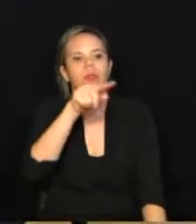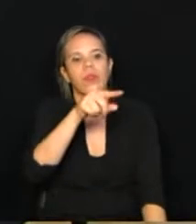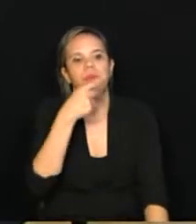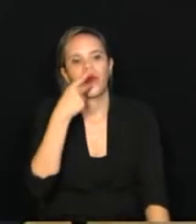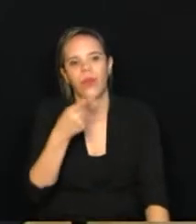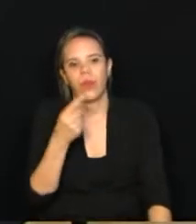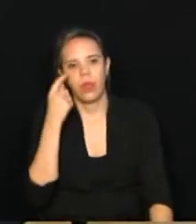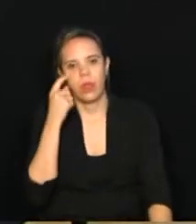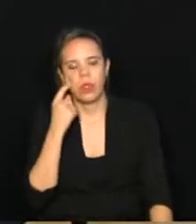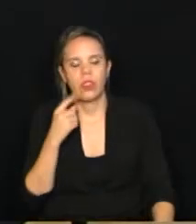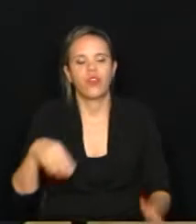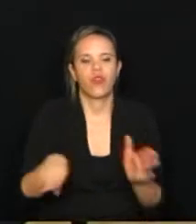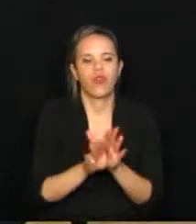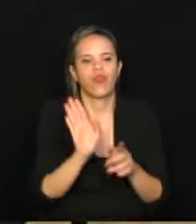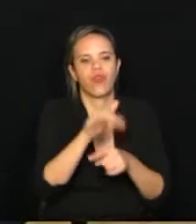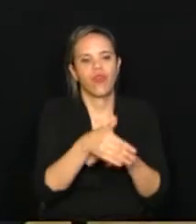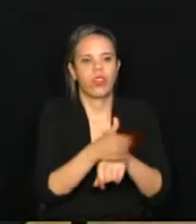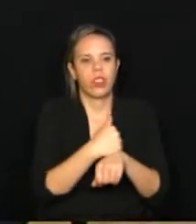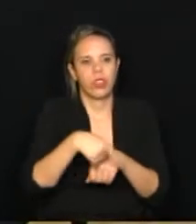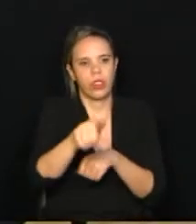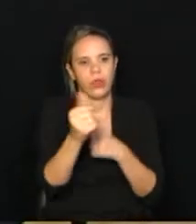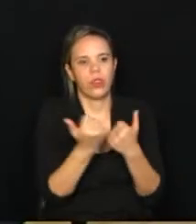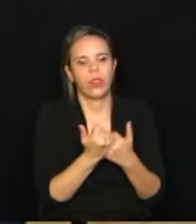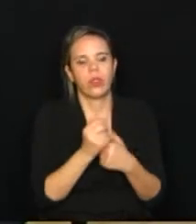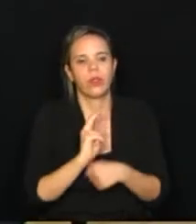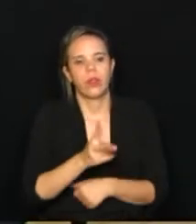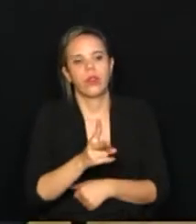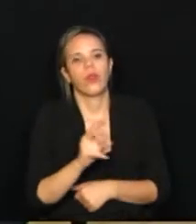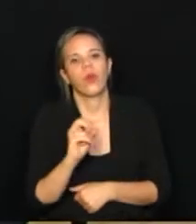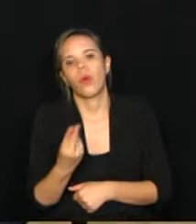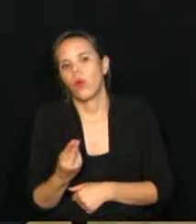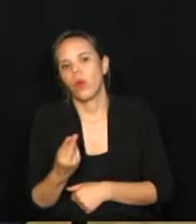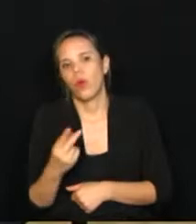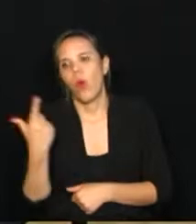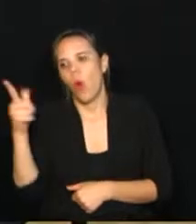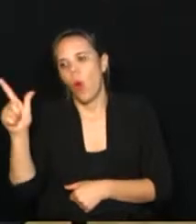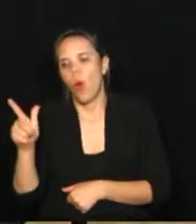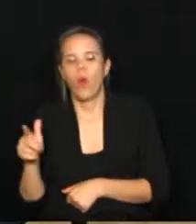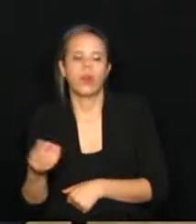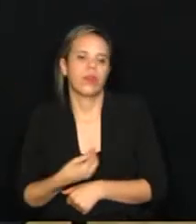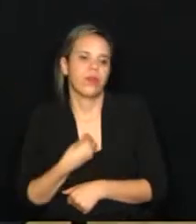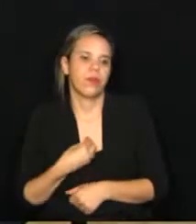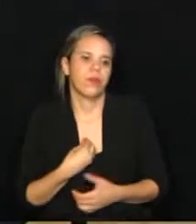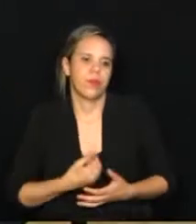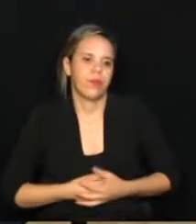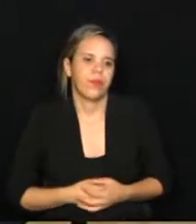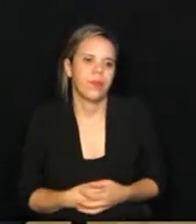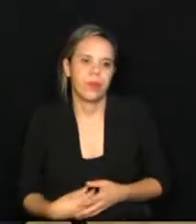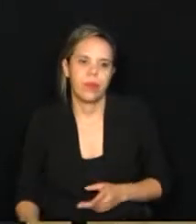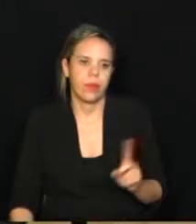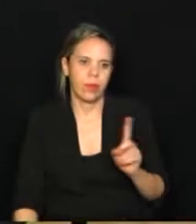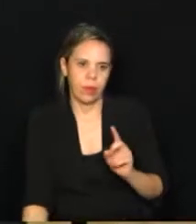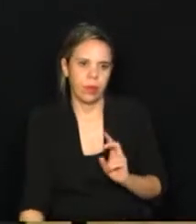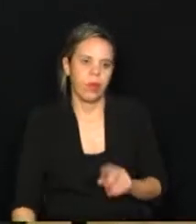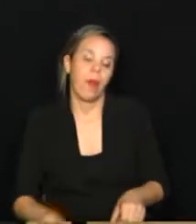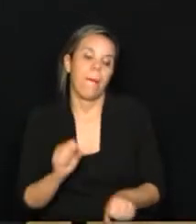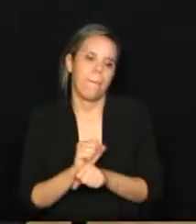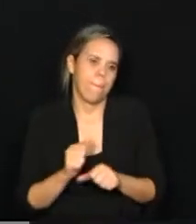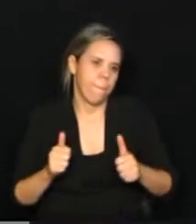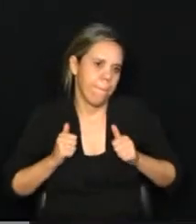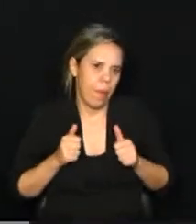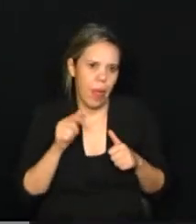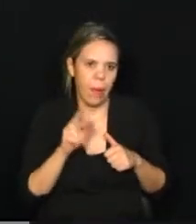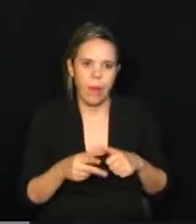citou, que chegou no basquete antes que você, ela permaneceu ou tomou outro rumo? Não, ela parou, ela